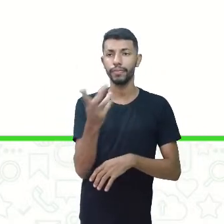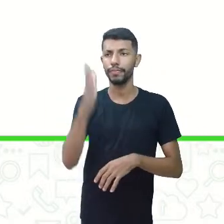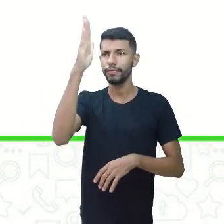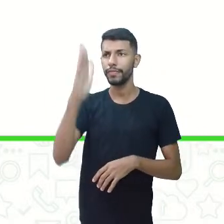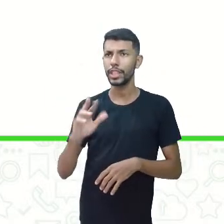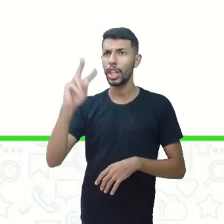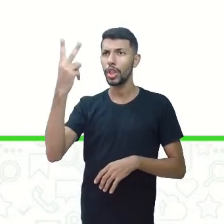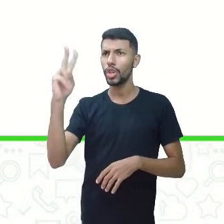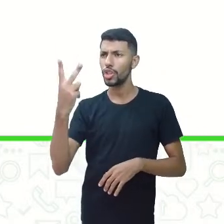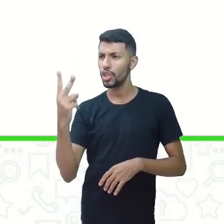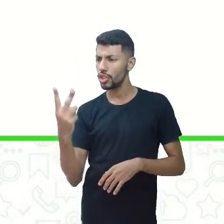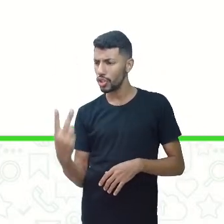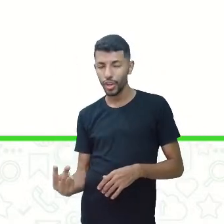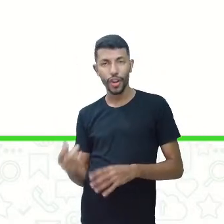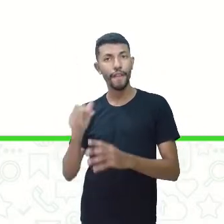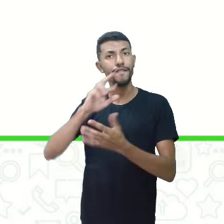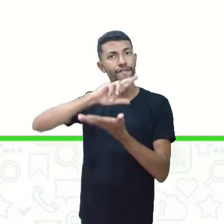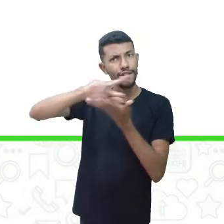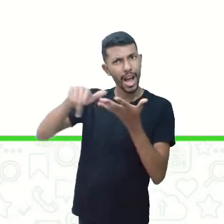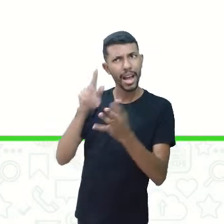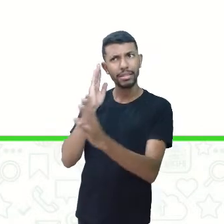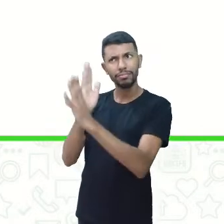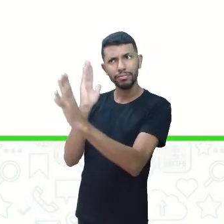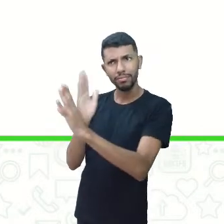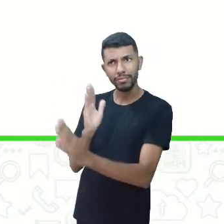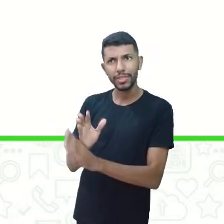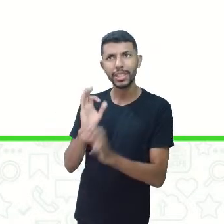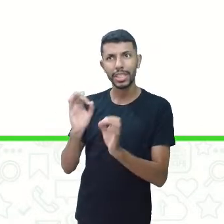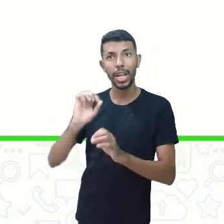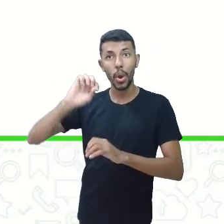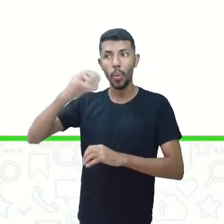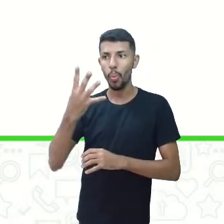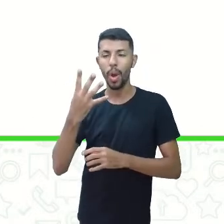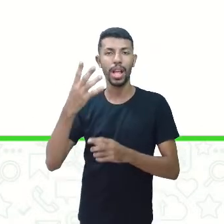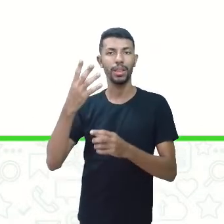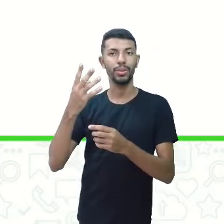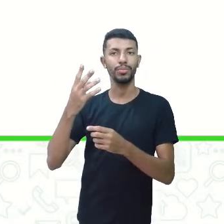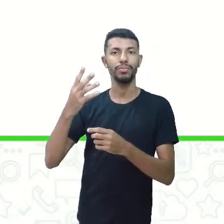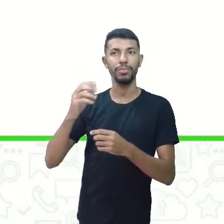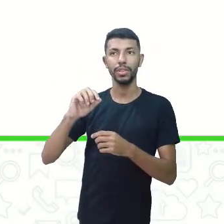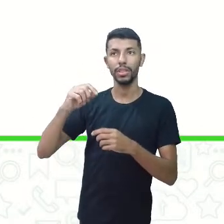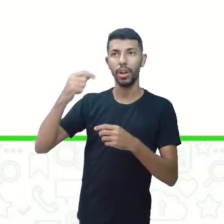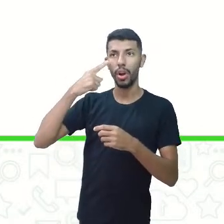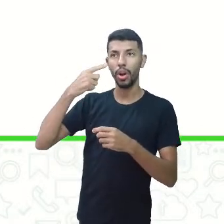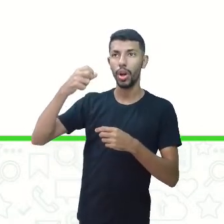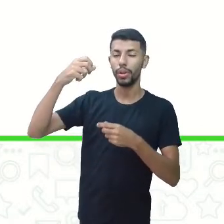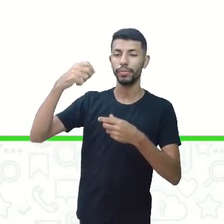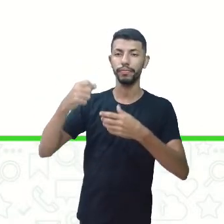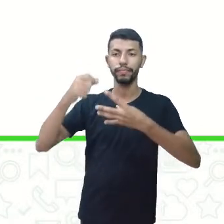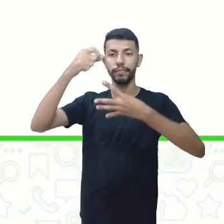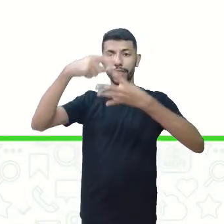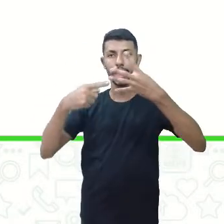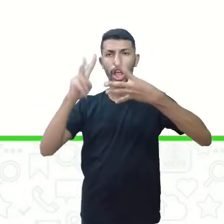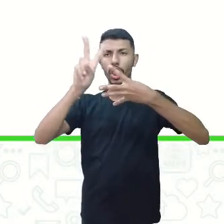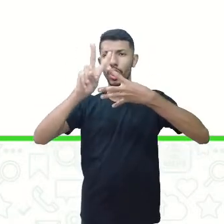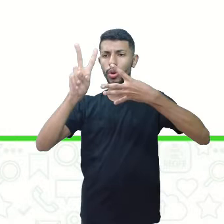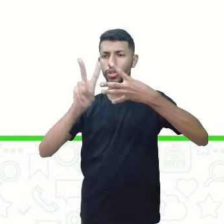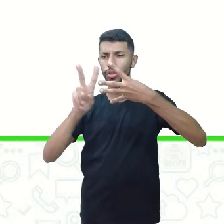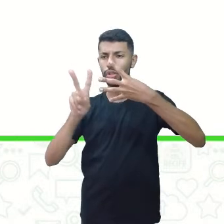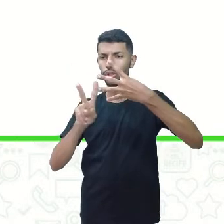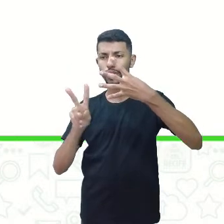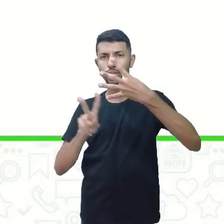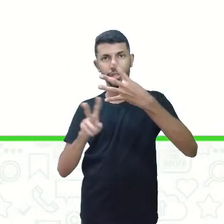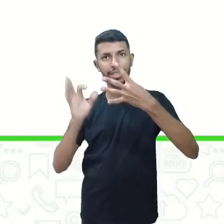né? Então, você encontrou 4, 1, 2, 3, 4 vezes. Então, você vai elevar 2 à quarta potência, né? E